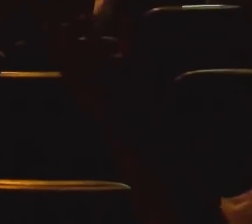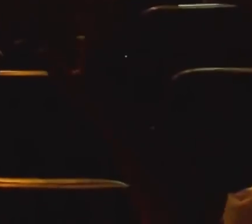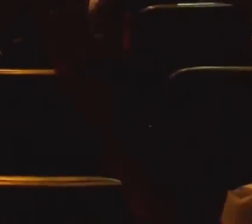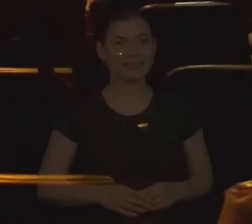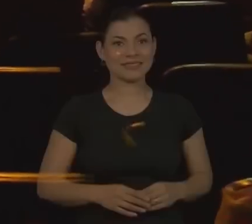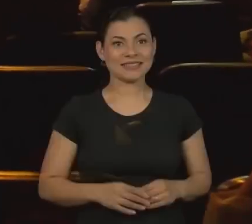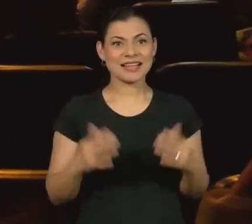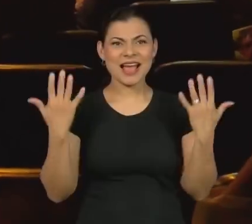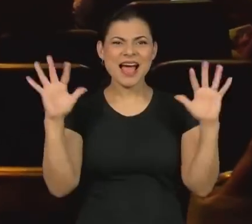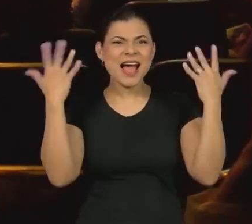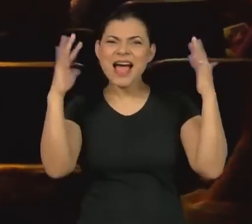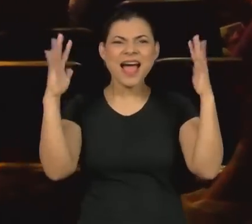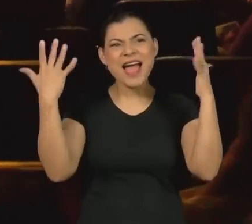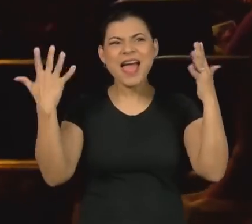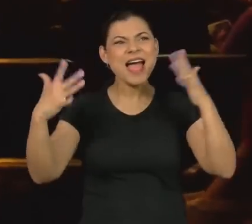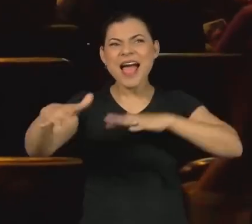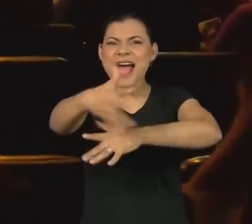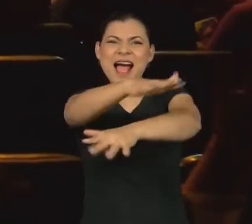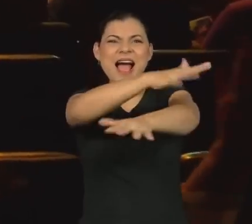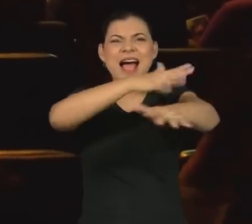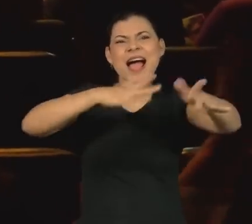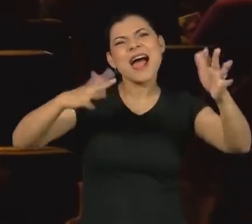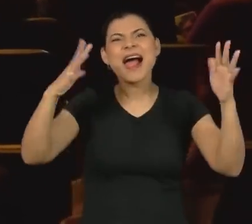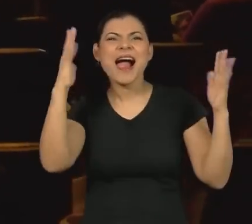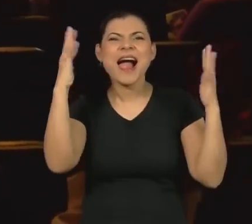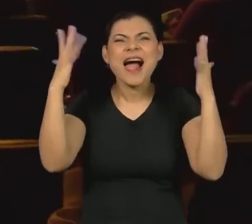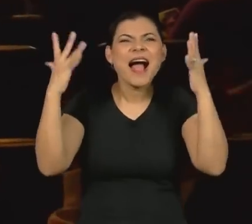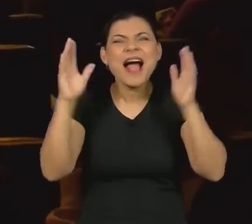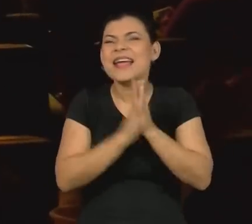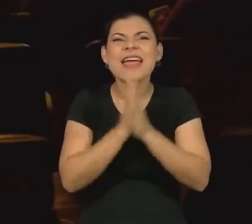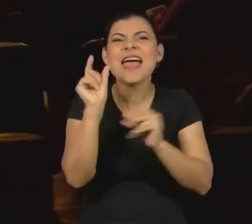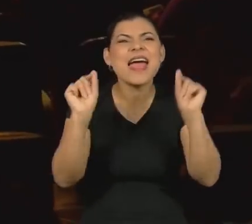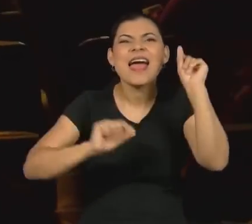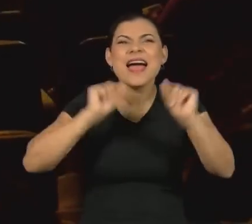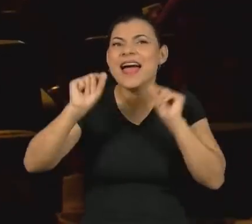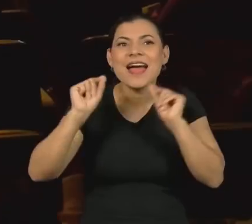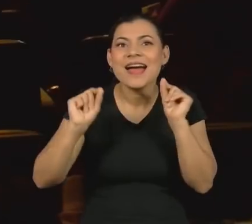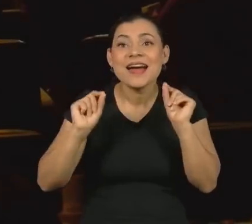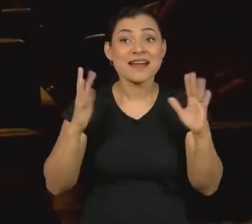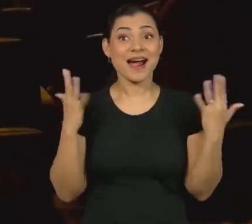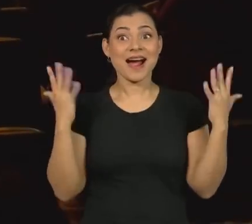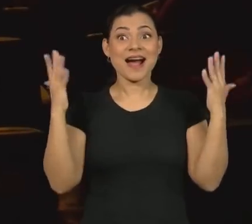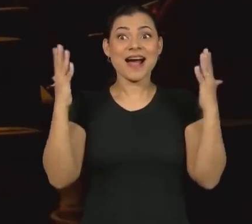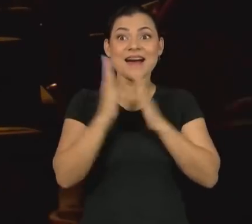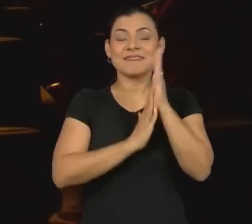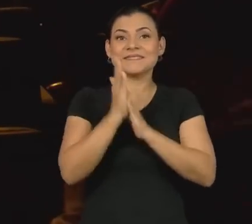Muita energia! Quem será? Quem será?